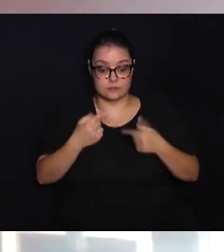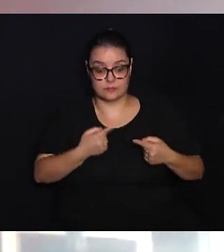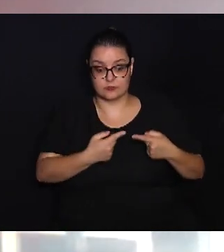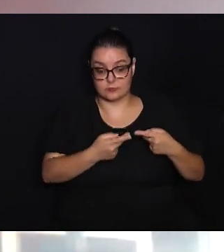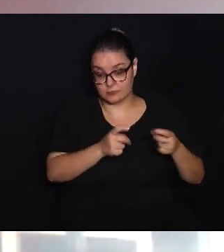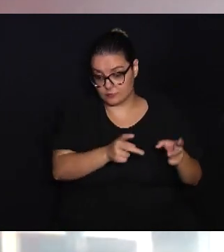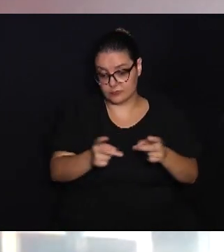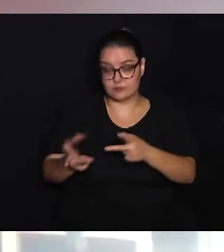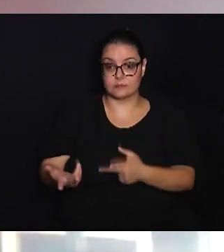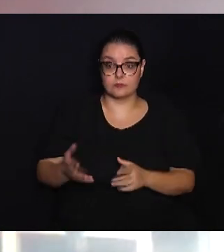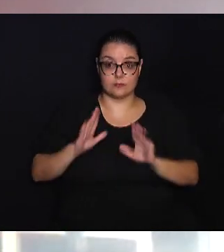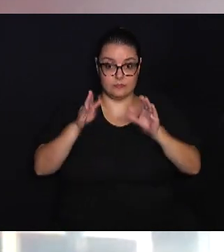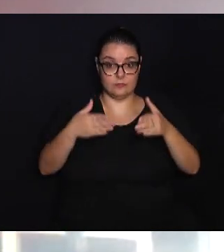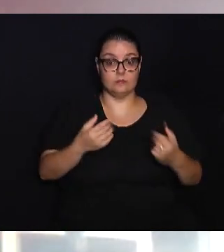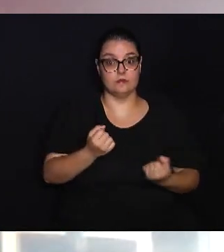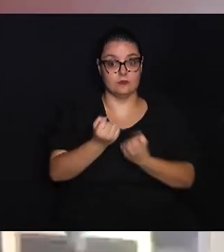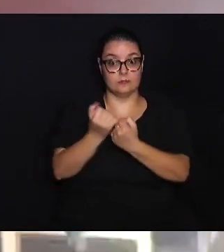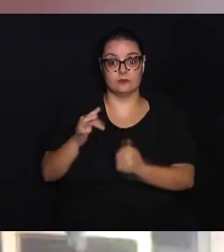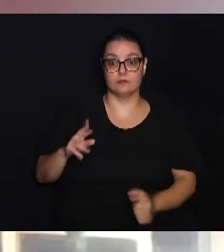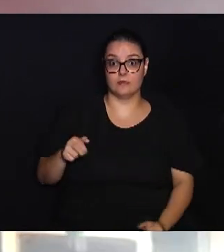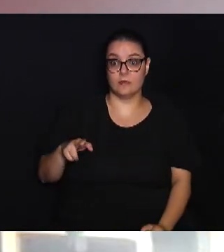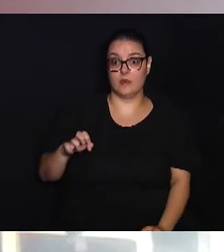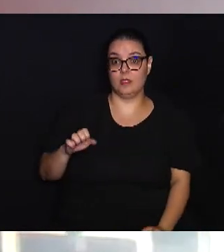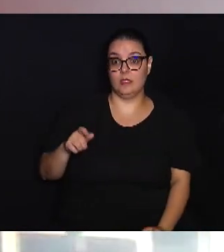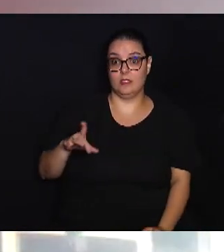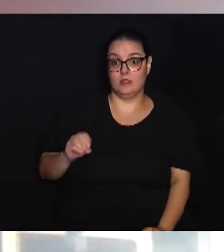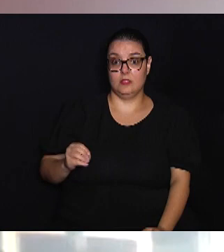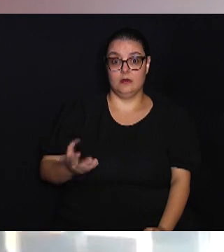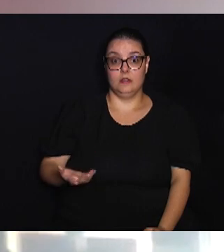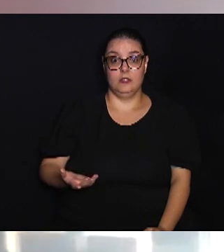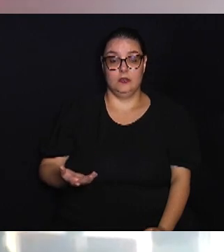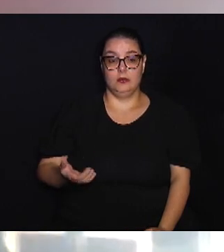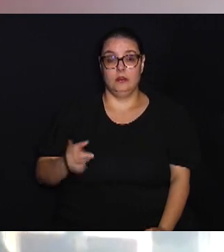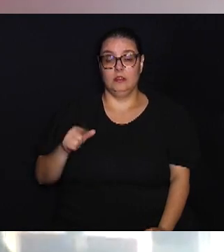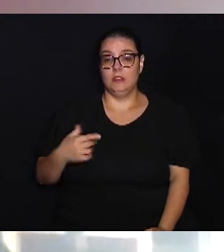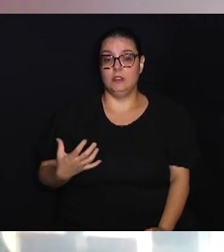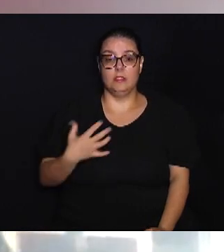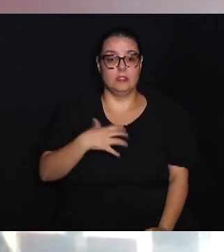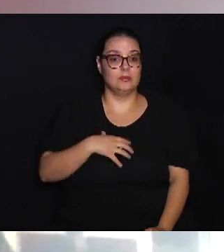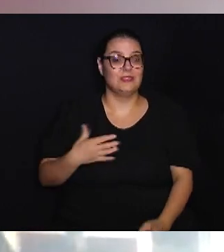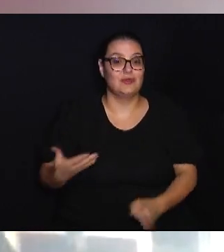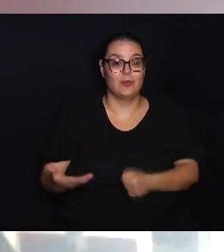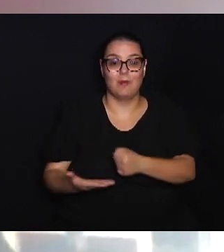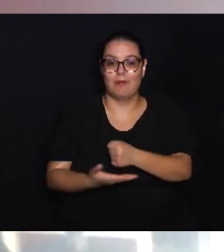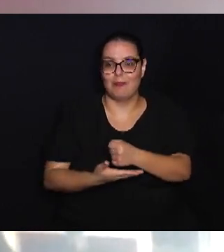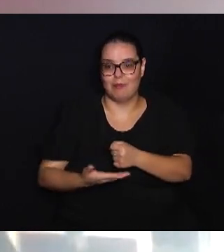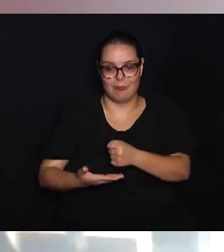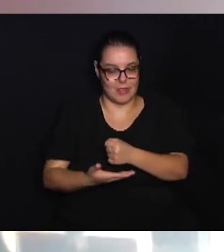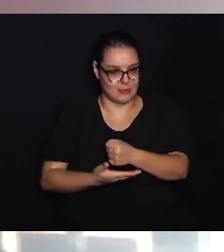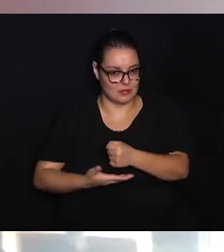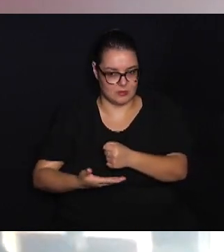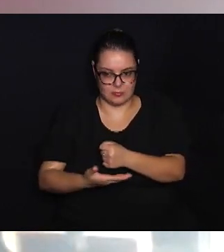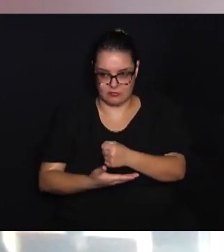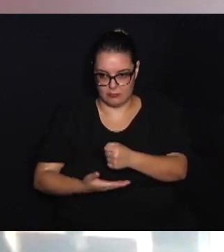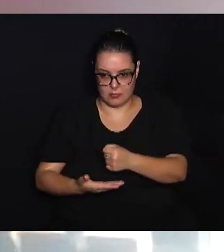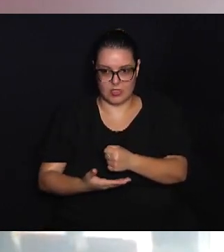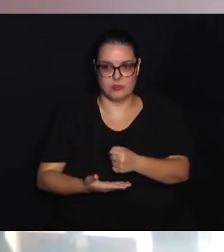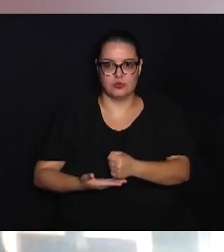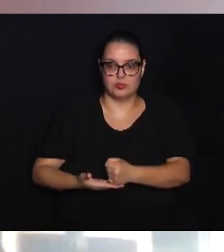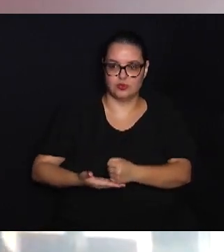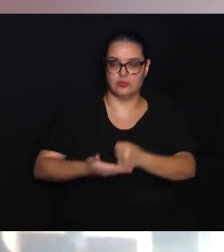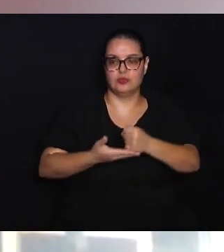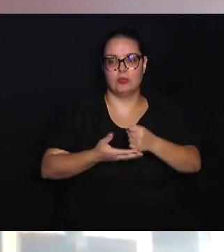esse é o foco do nosso eh e dar o apoio pro franqueado então é é uma condição básica eu falo